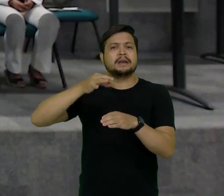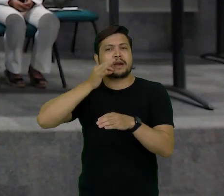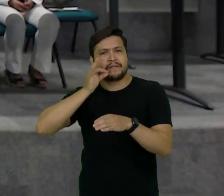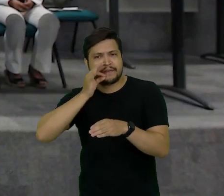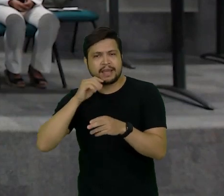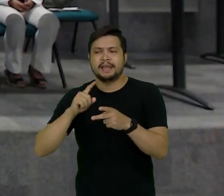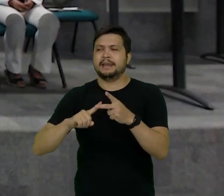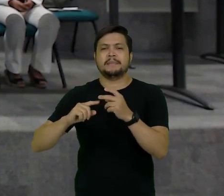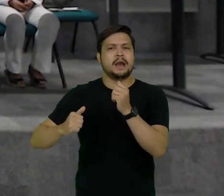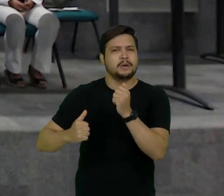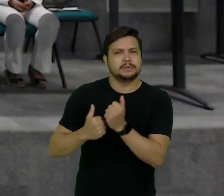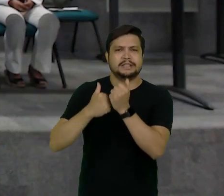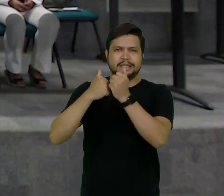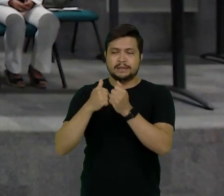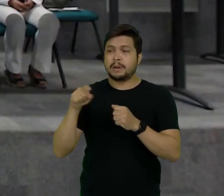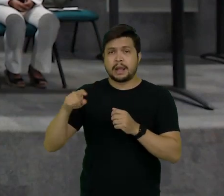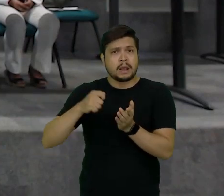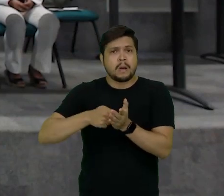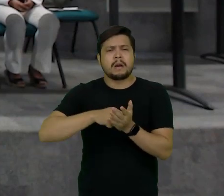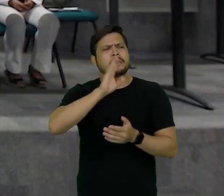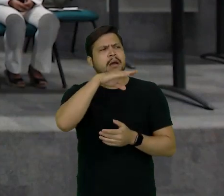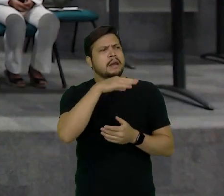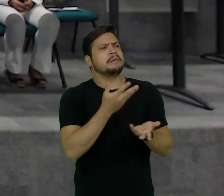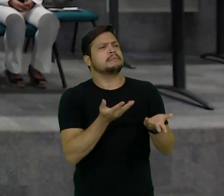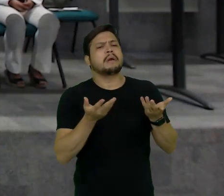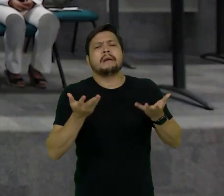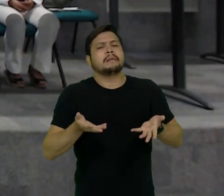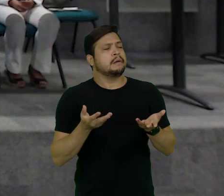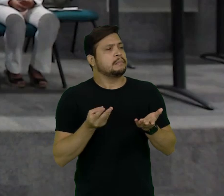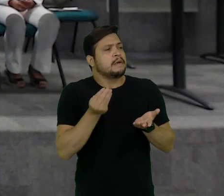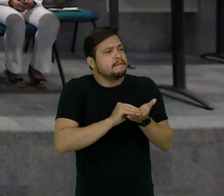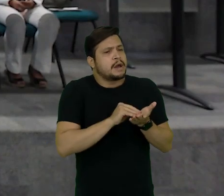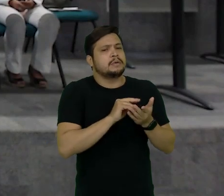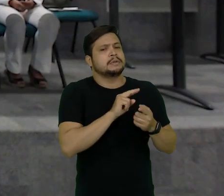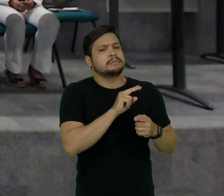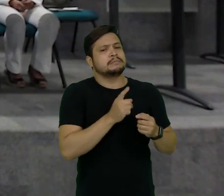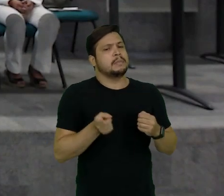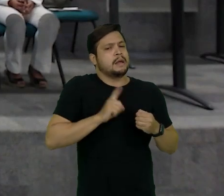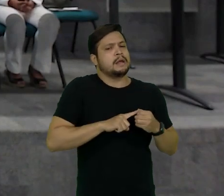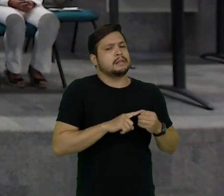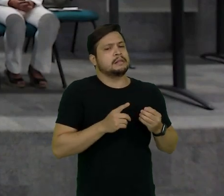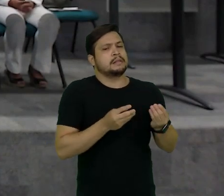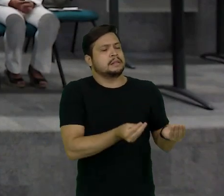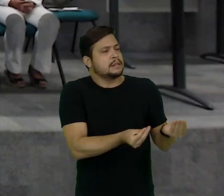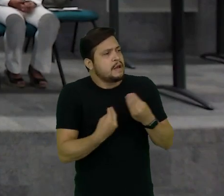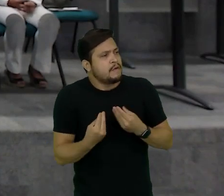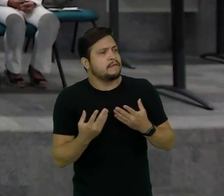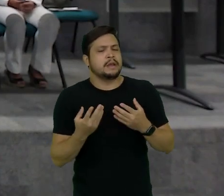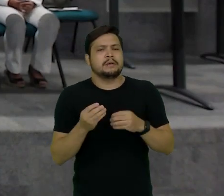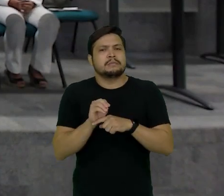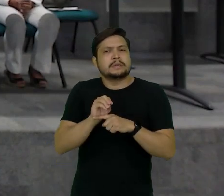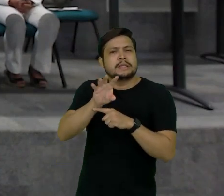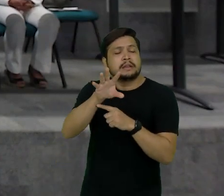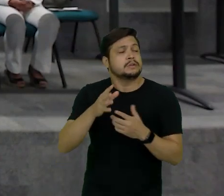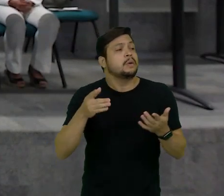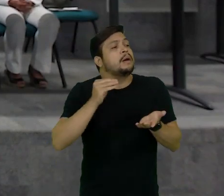auxílio, por cobrar. Devolveram o data show, não devolveram o data show. Só quem